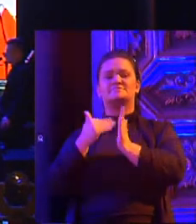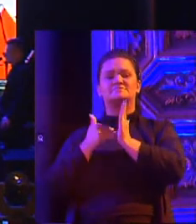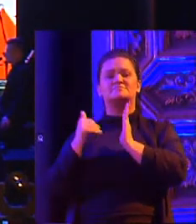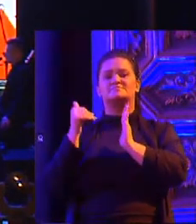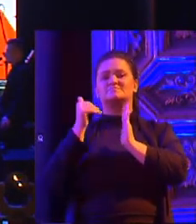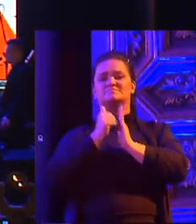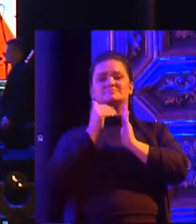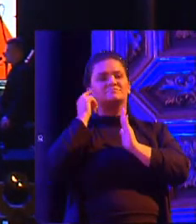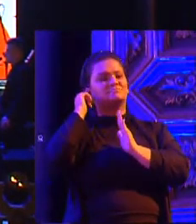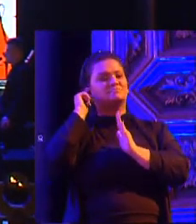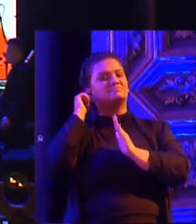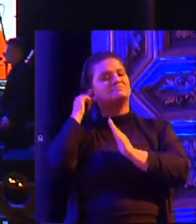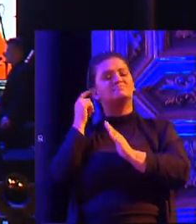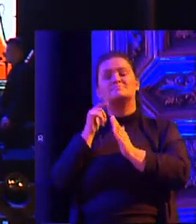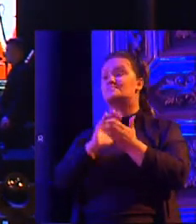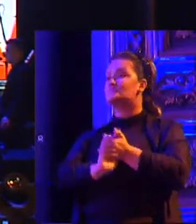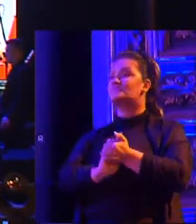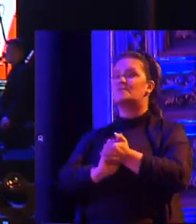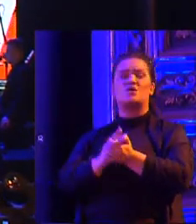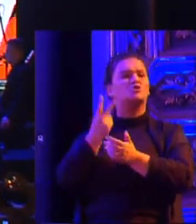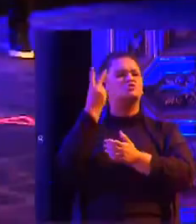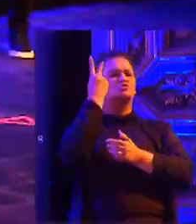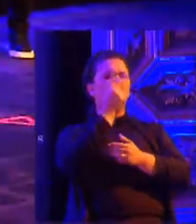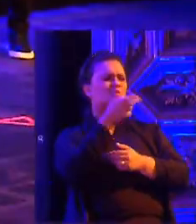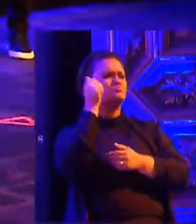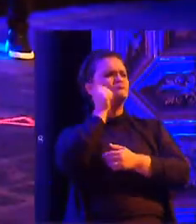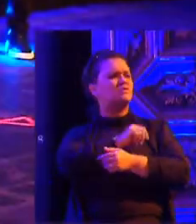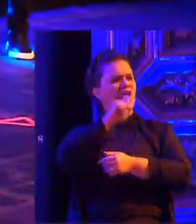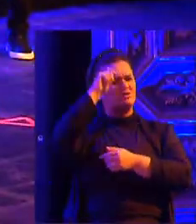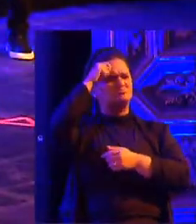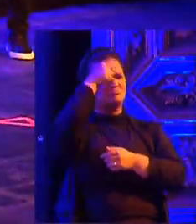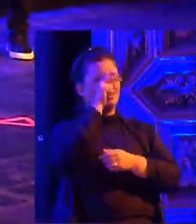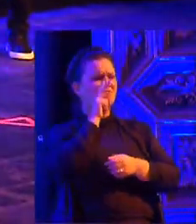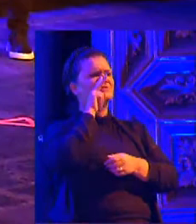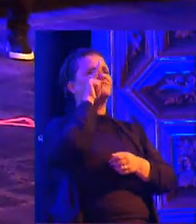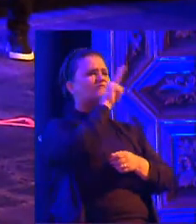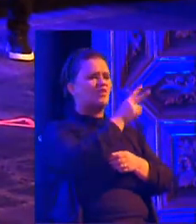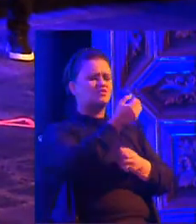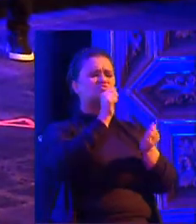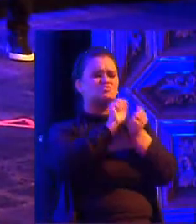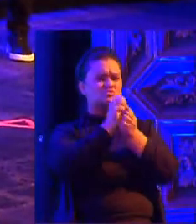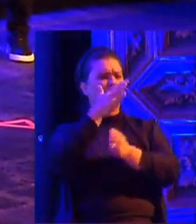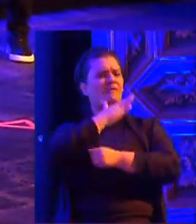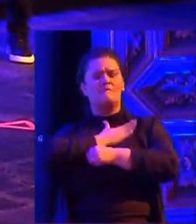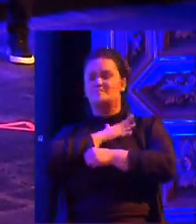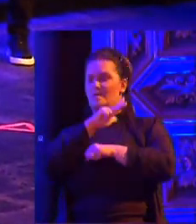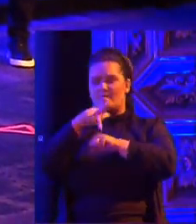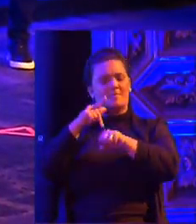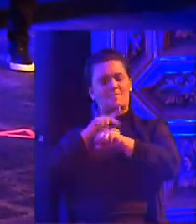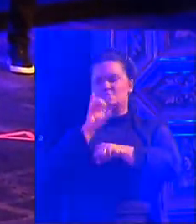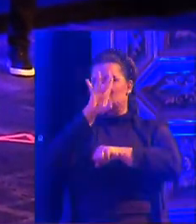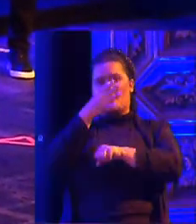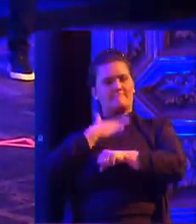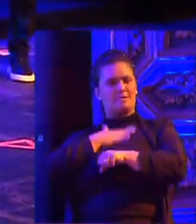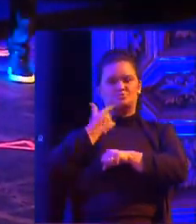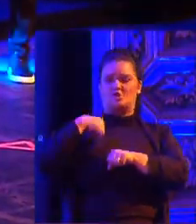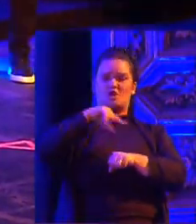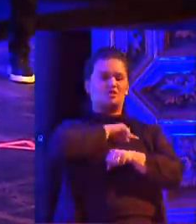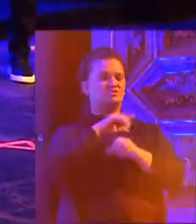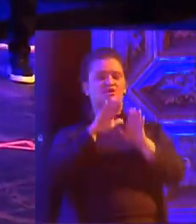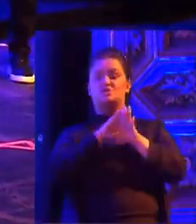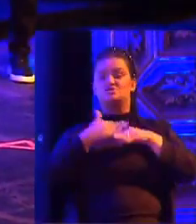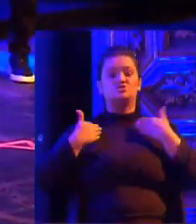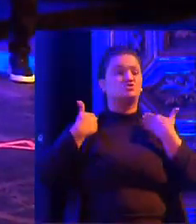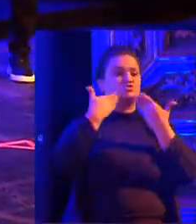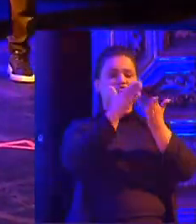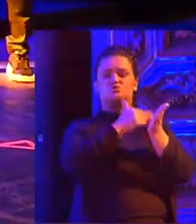Costa, duas mulheres pretas, potentes, que estavam comigo. Esse prêmio não é só meu, não é só nosso, é de todo o